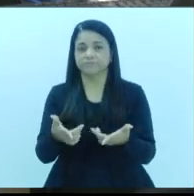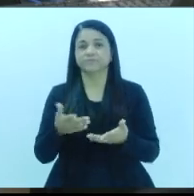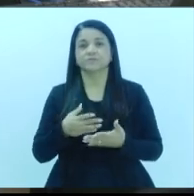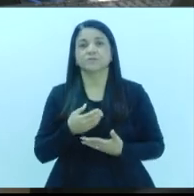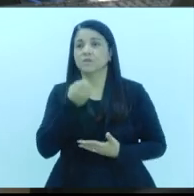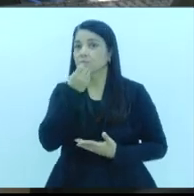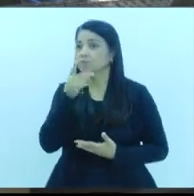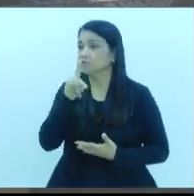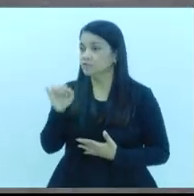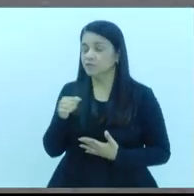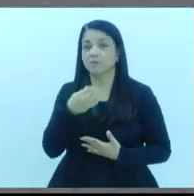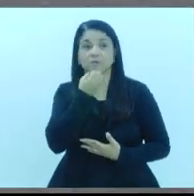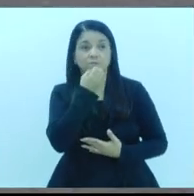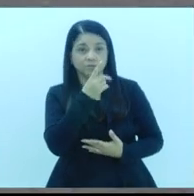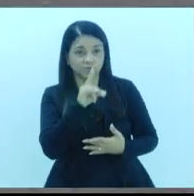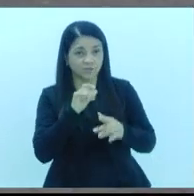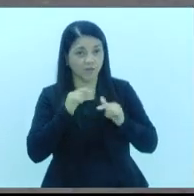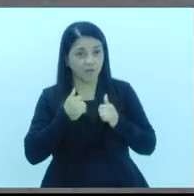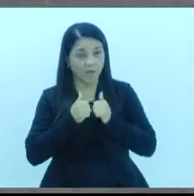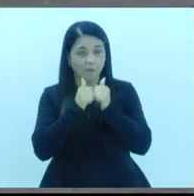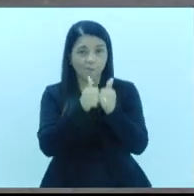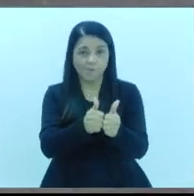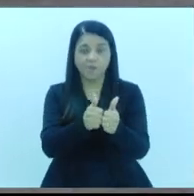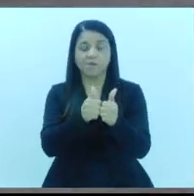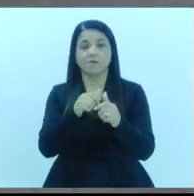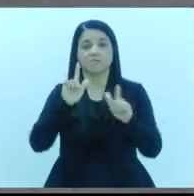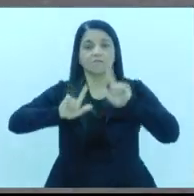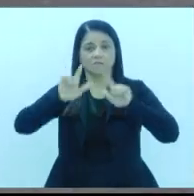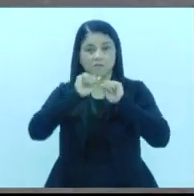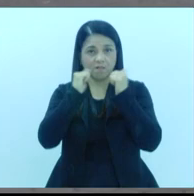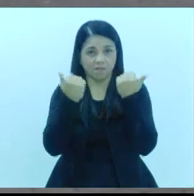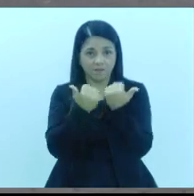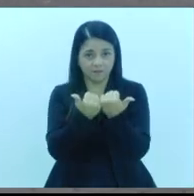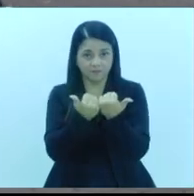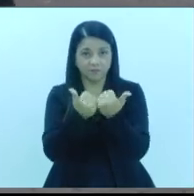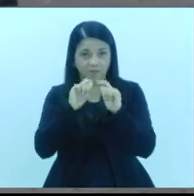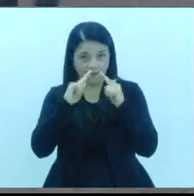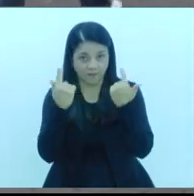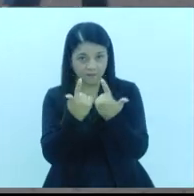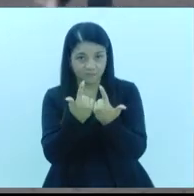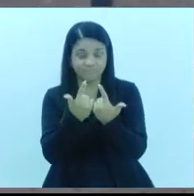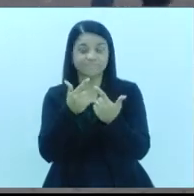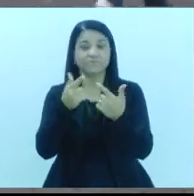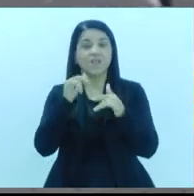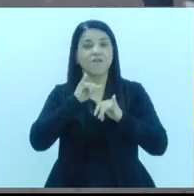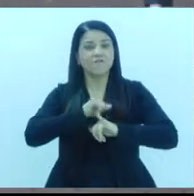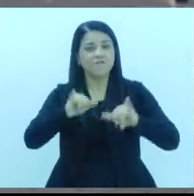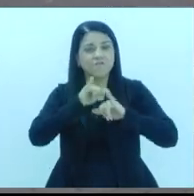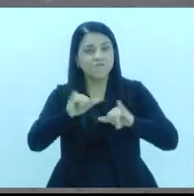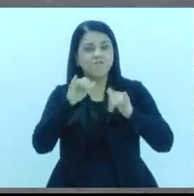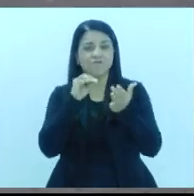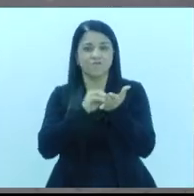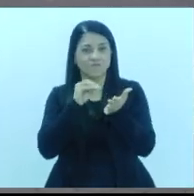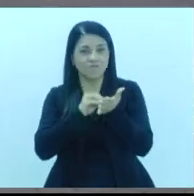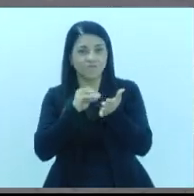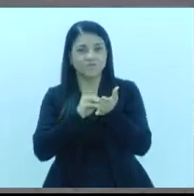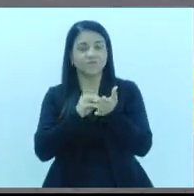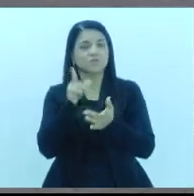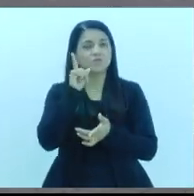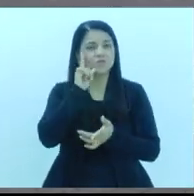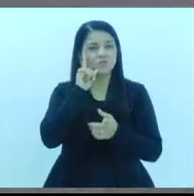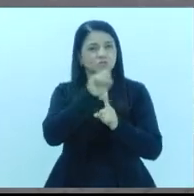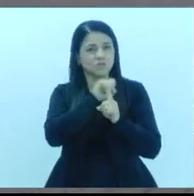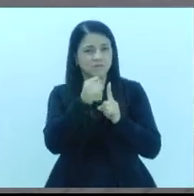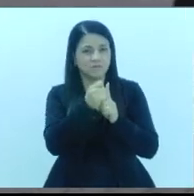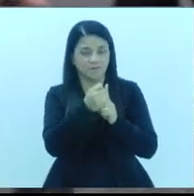Bom dia, Vicente. Bom dia a todos que acompanham a TV Alerj. A desinformação é um grande problema que a sociedade convive diariamente, né? E para falar um